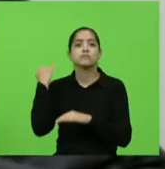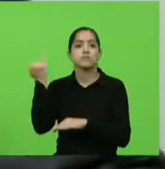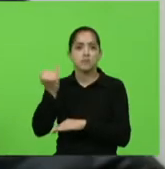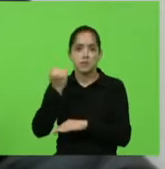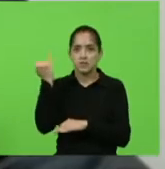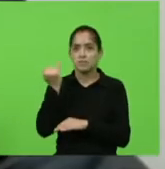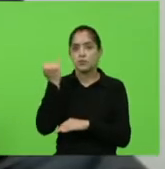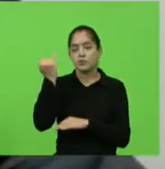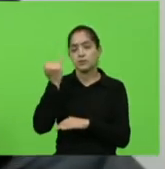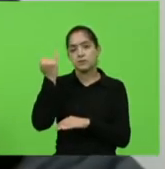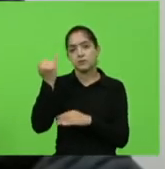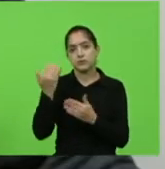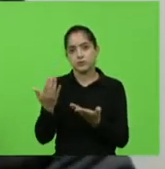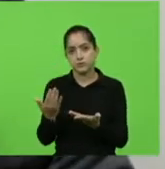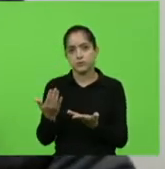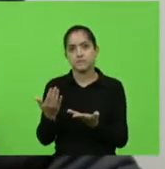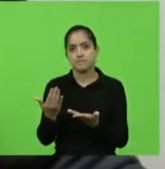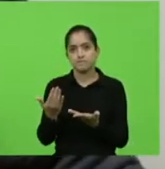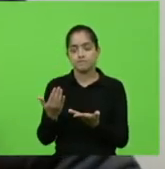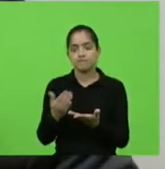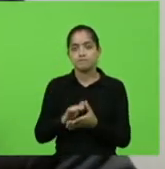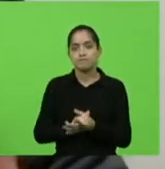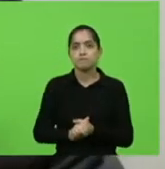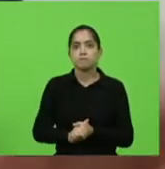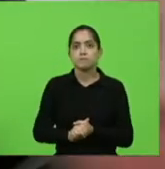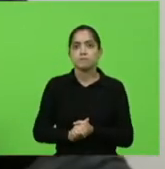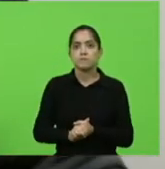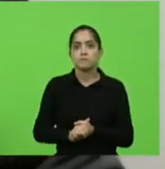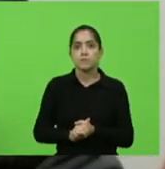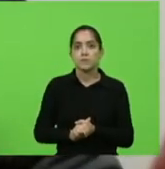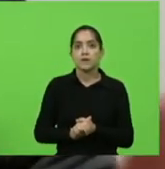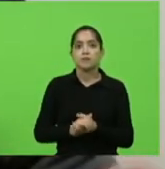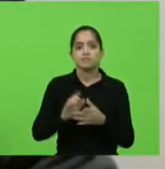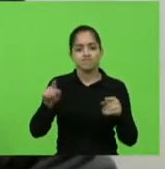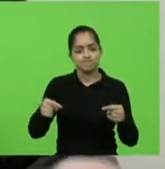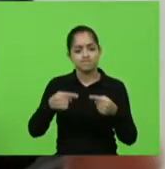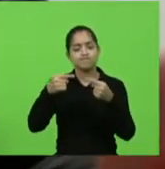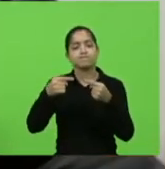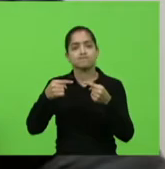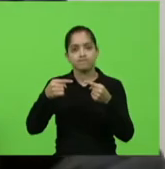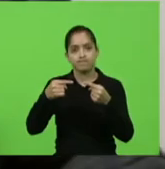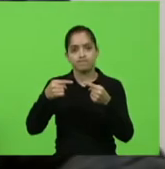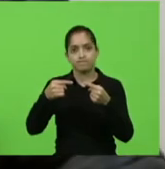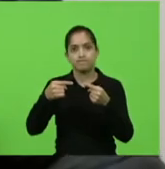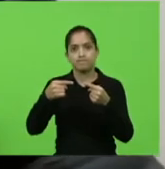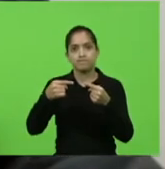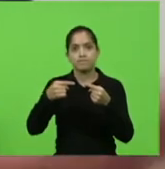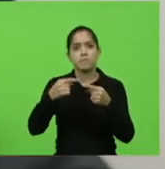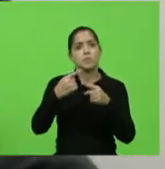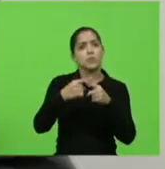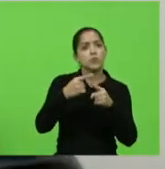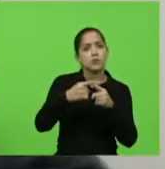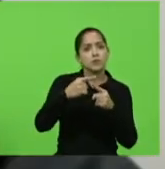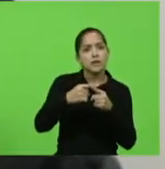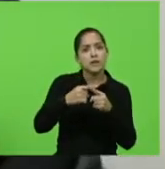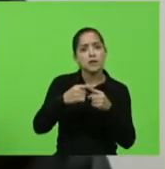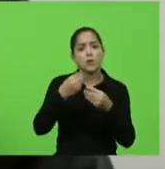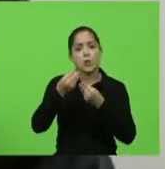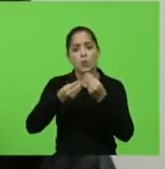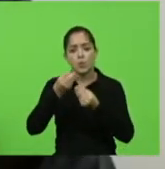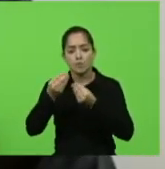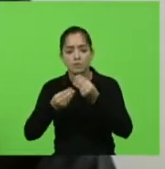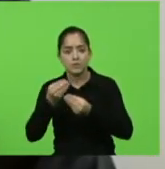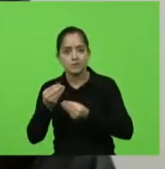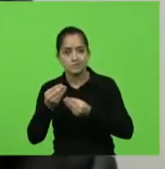extremamente importantíssimas para nós atacarmos a questão das causas do que diz